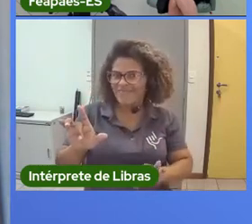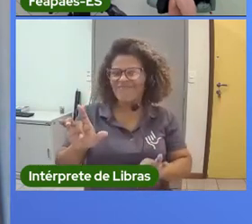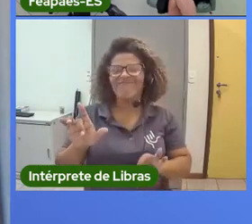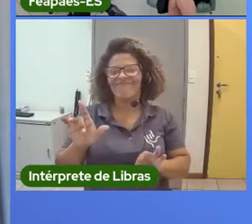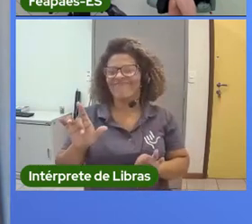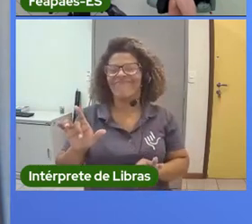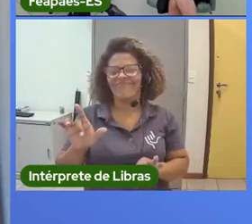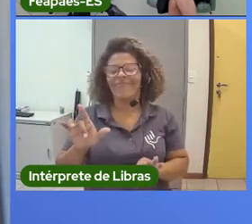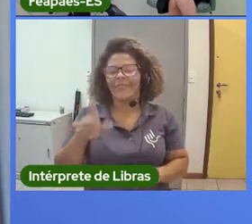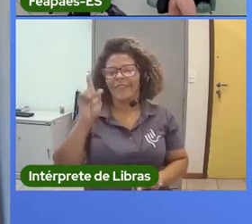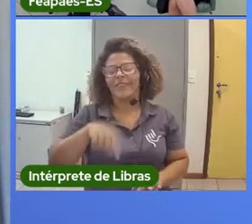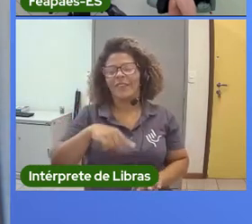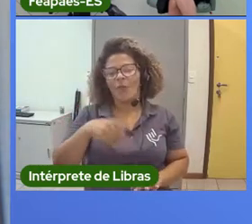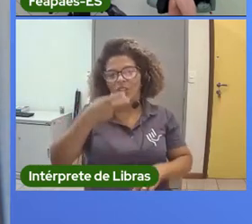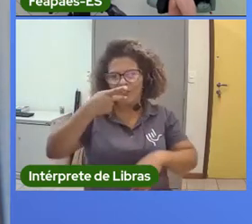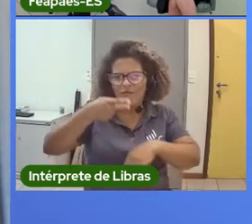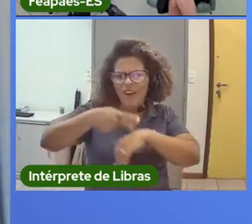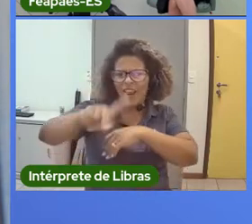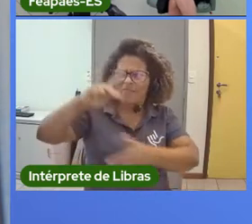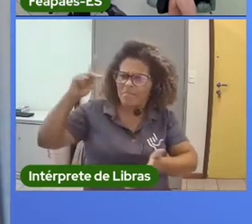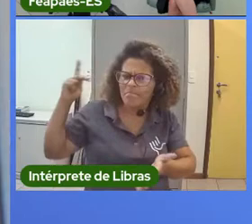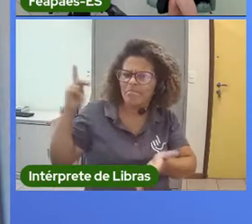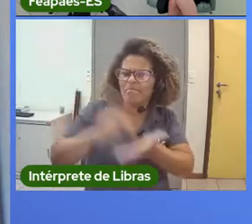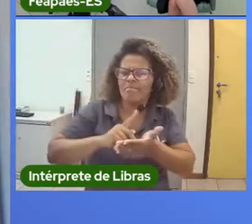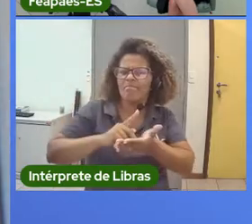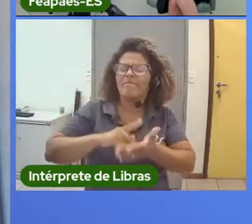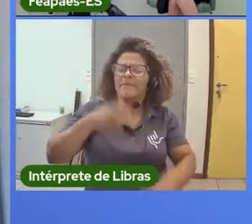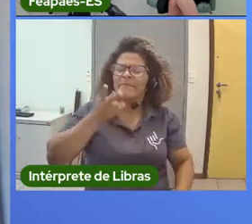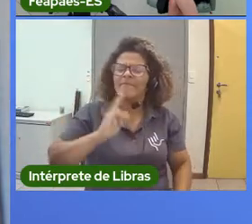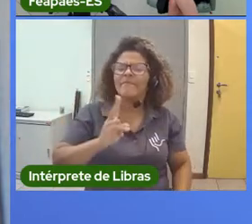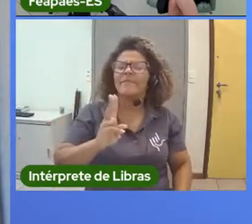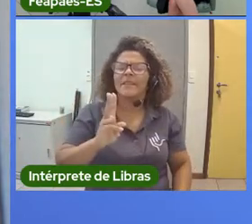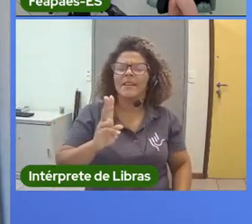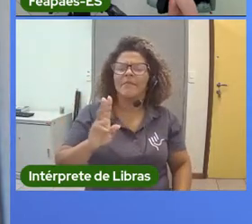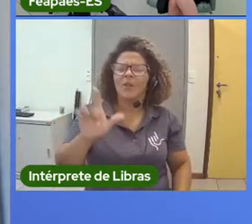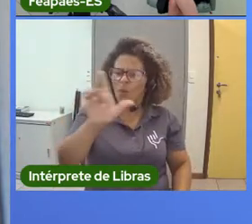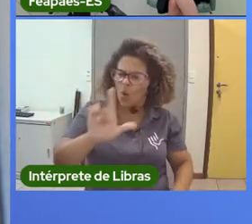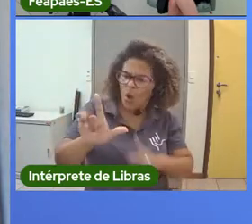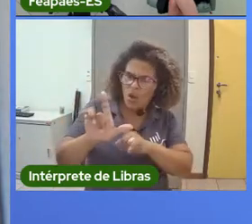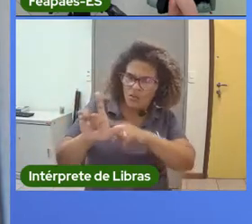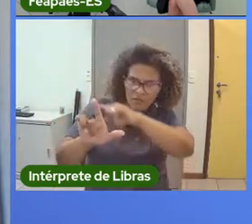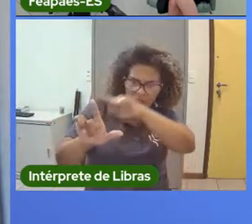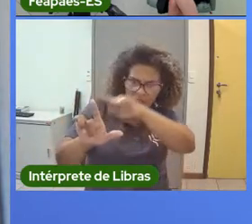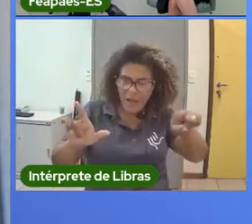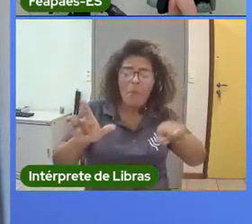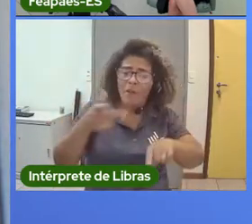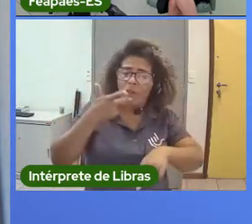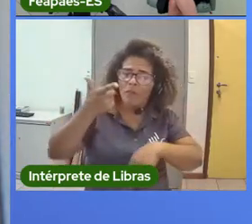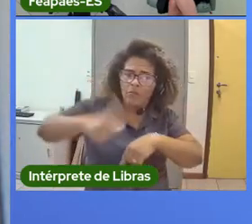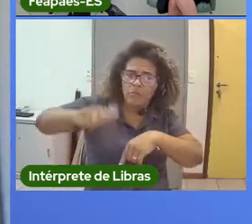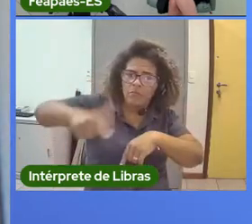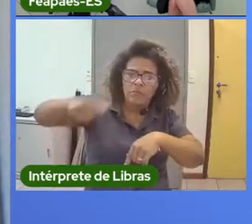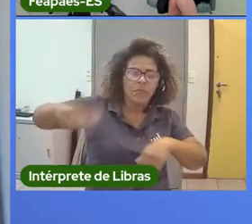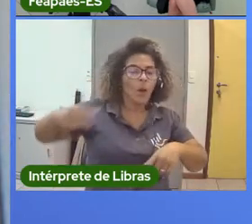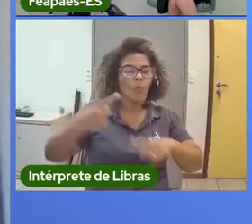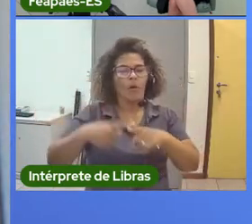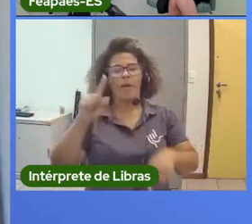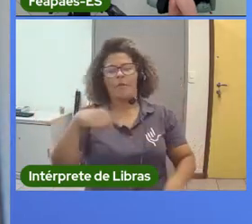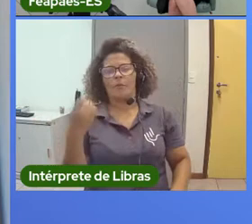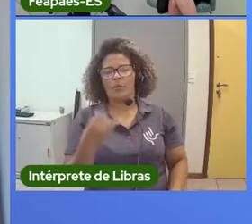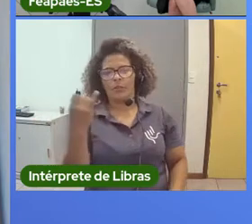óbvio é muito importante. E eu faço essa afirmação porque eu quero extrair dela